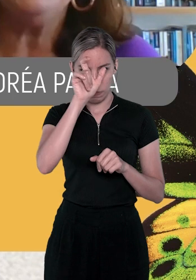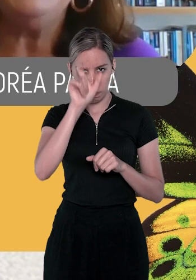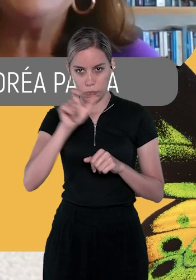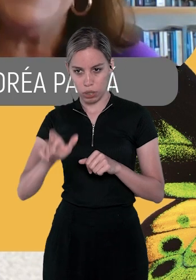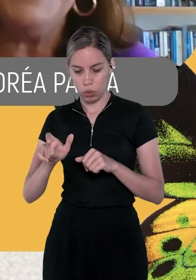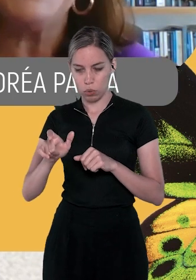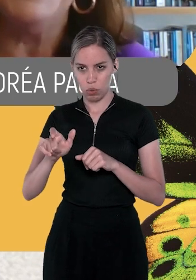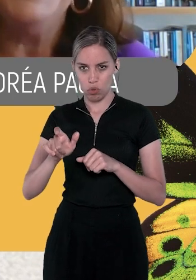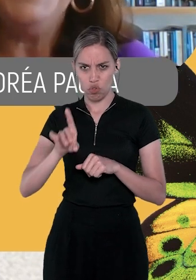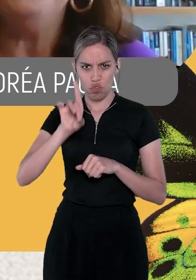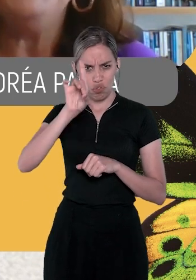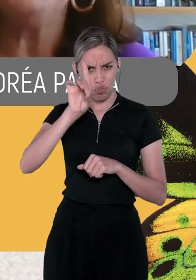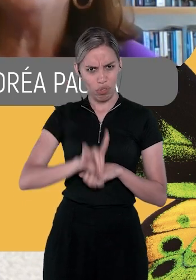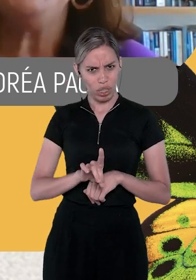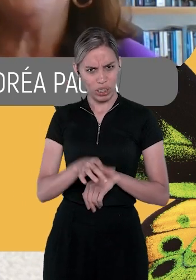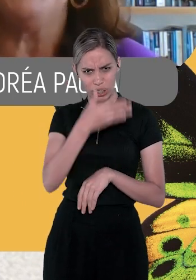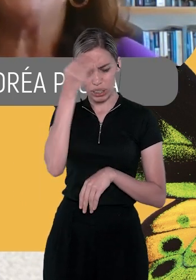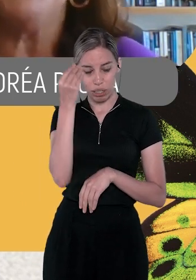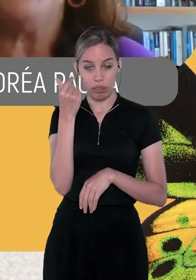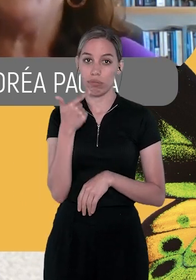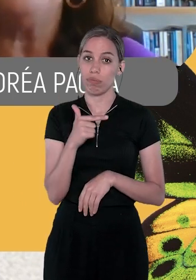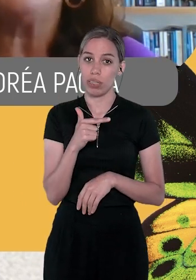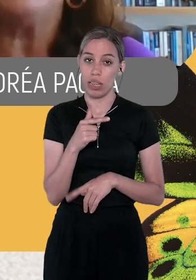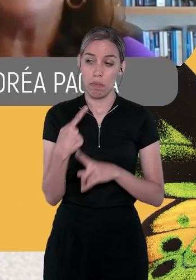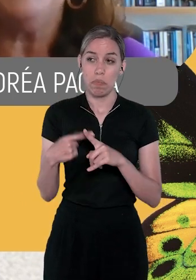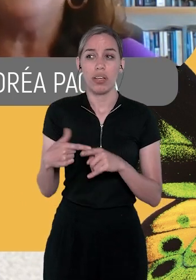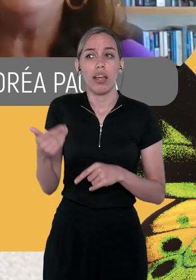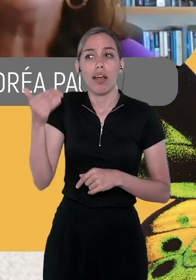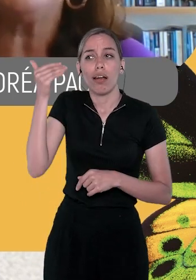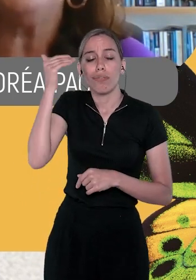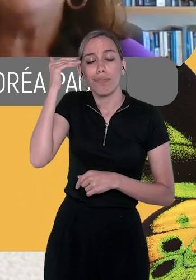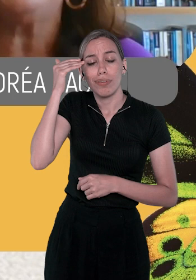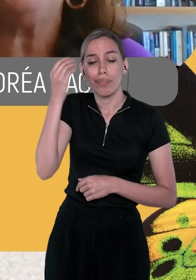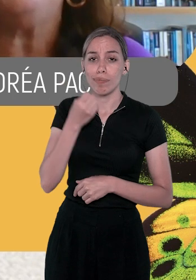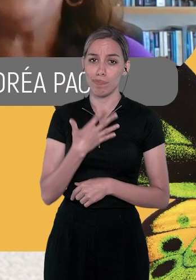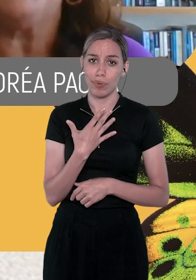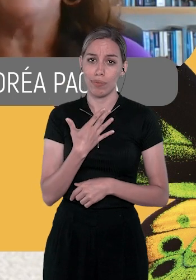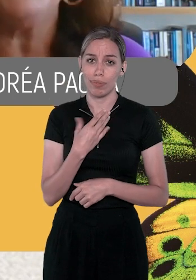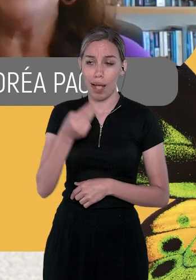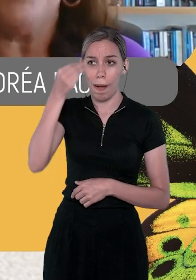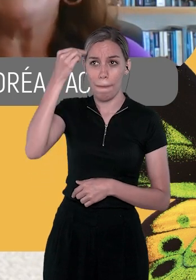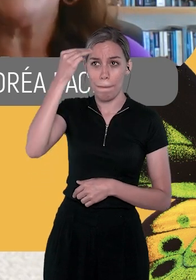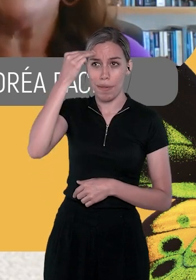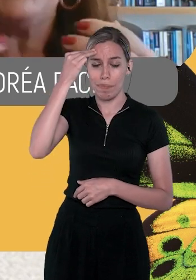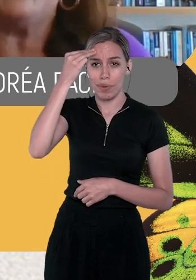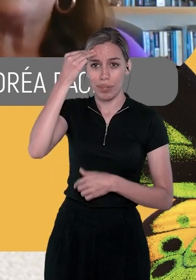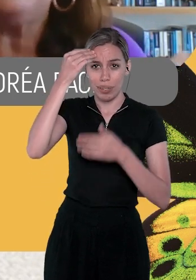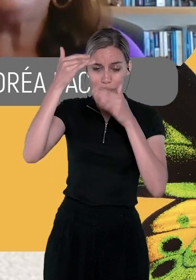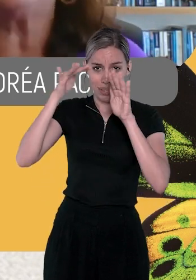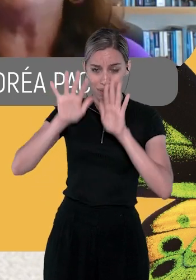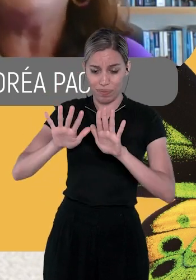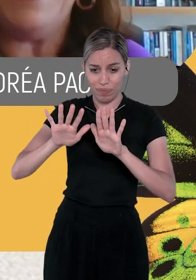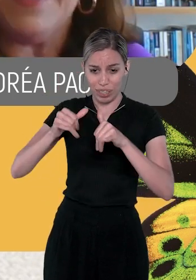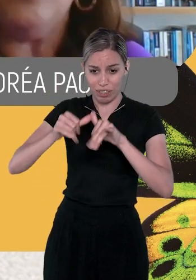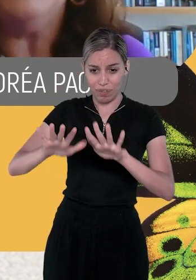E a adolescência é um período muito bom de viver e armazenar memória, mas as memórias que ficam, não as memórias que registram e que